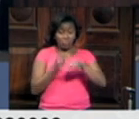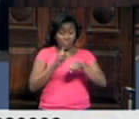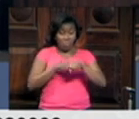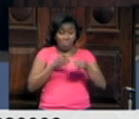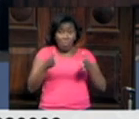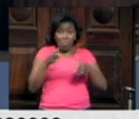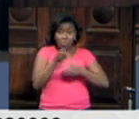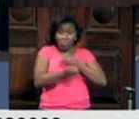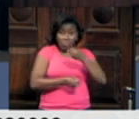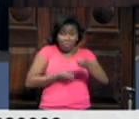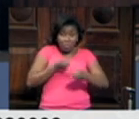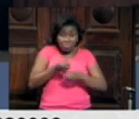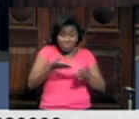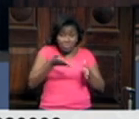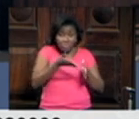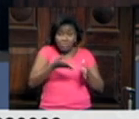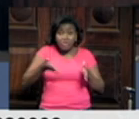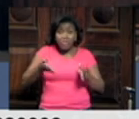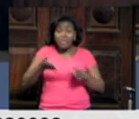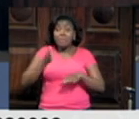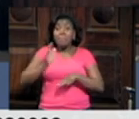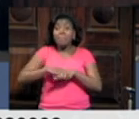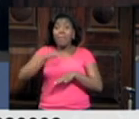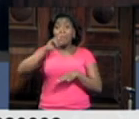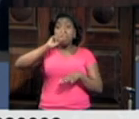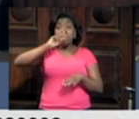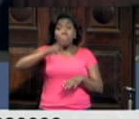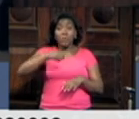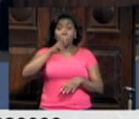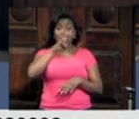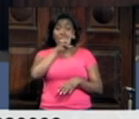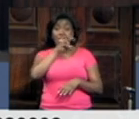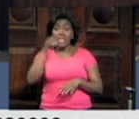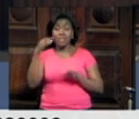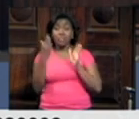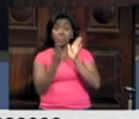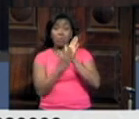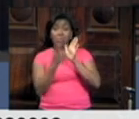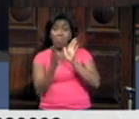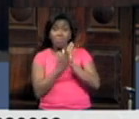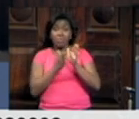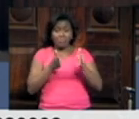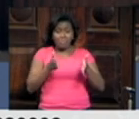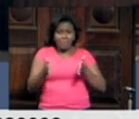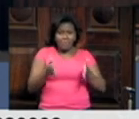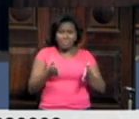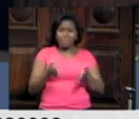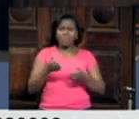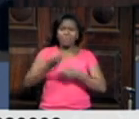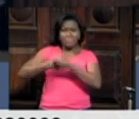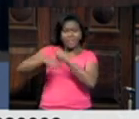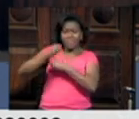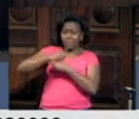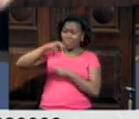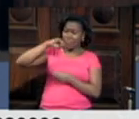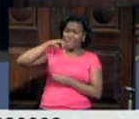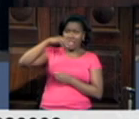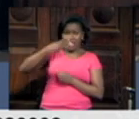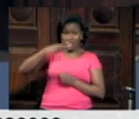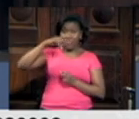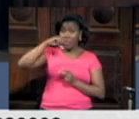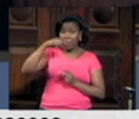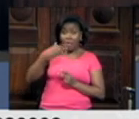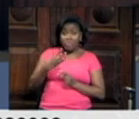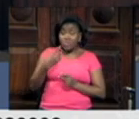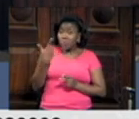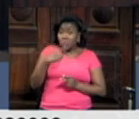e ainda pelas outras 1.500 propostas em tramitação. Em 93 e 94, não